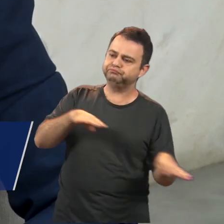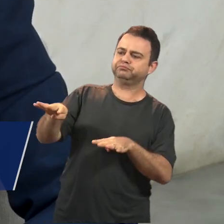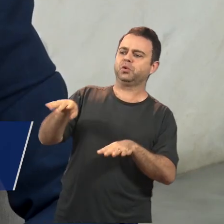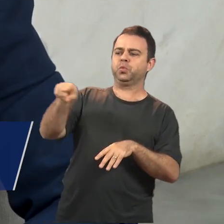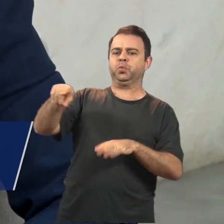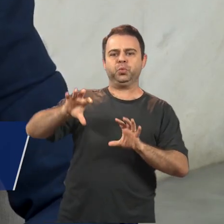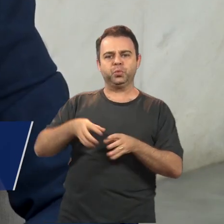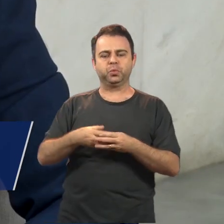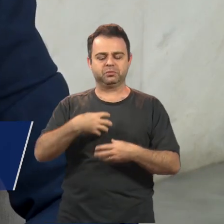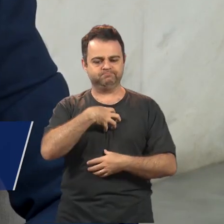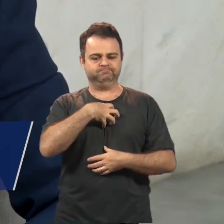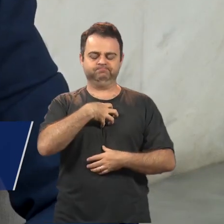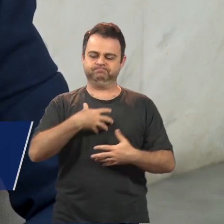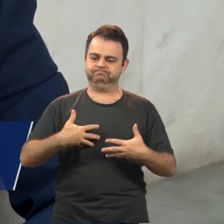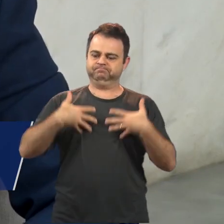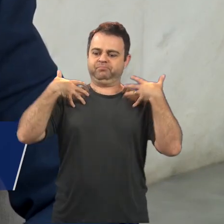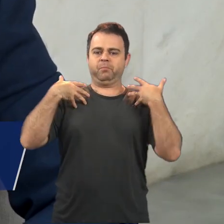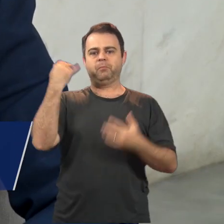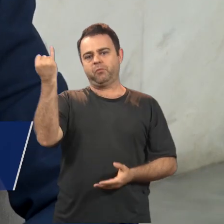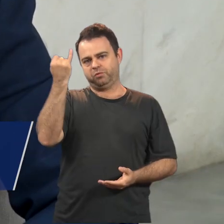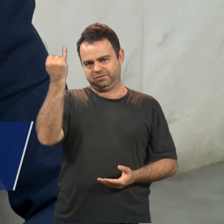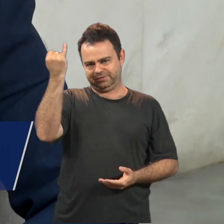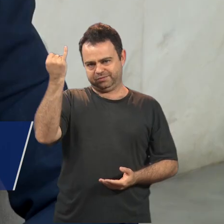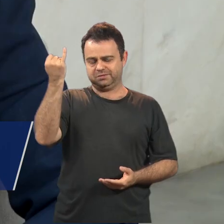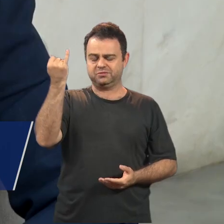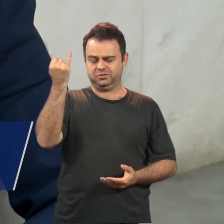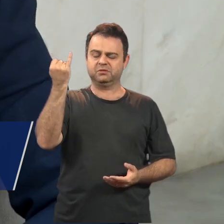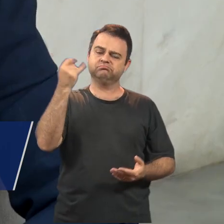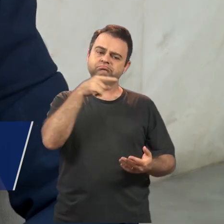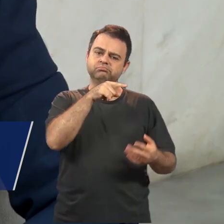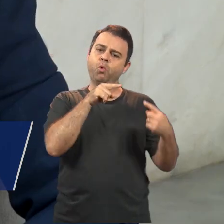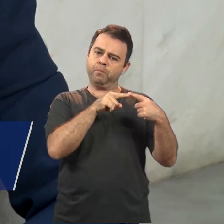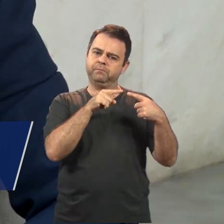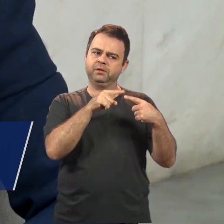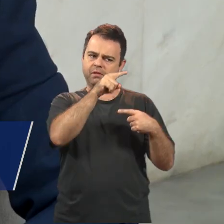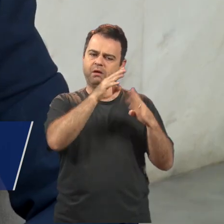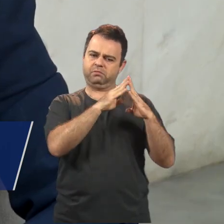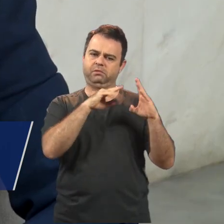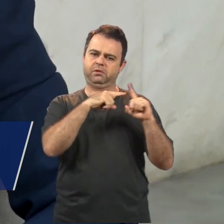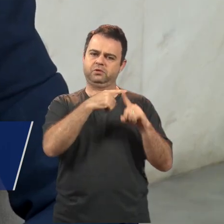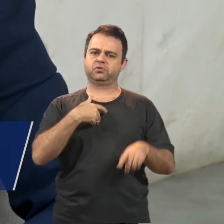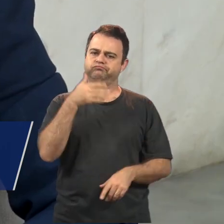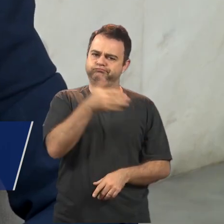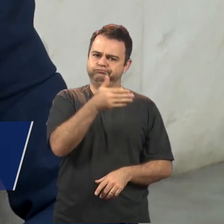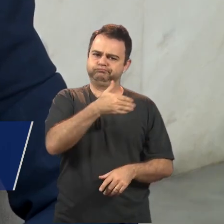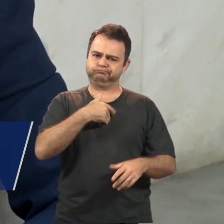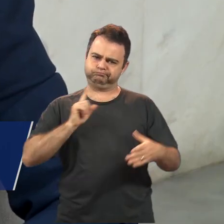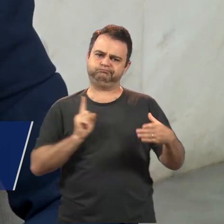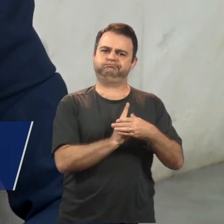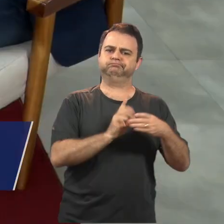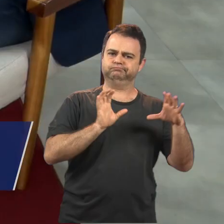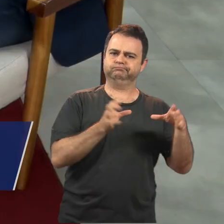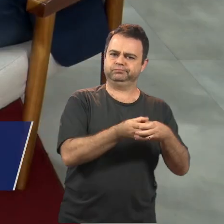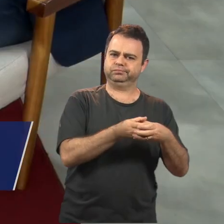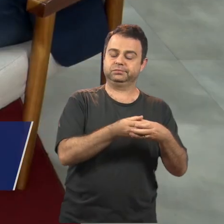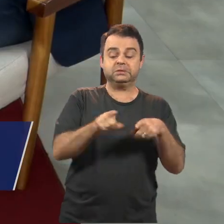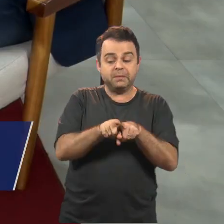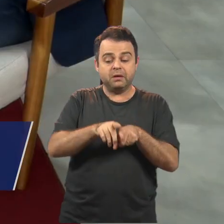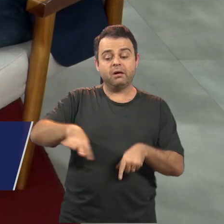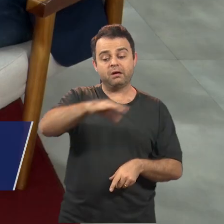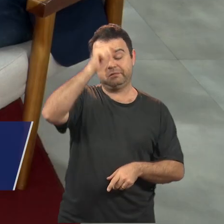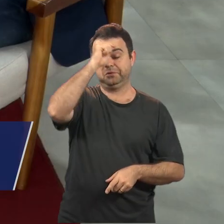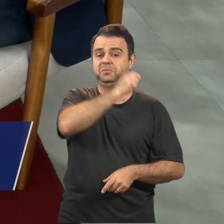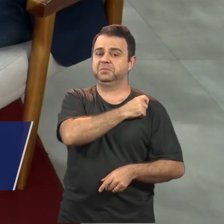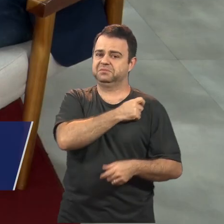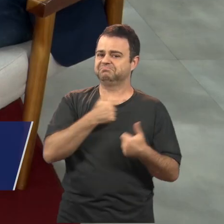que eles têm, não só para a instituição que eu faço parte, mas para a sociedade riopretense, né? Foi uma homenagem,